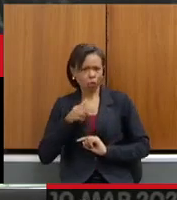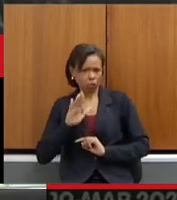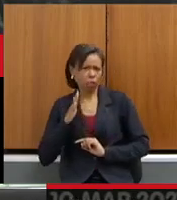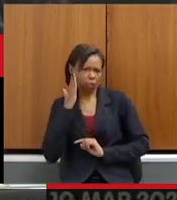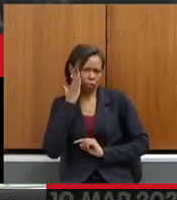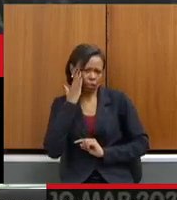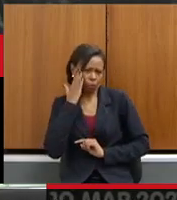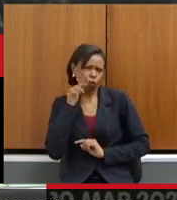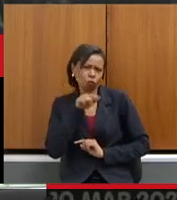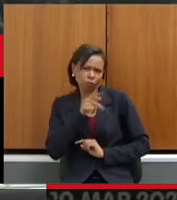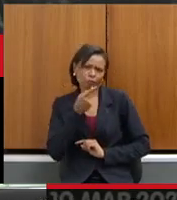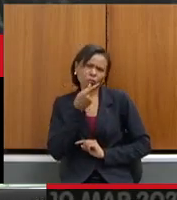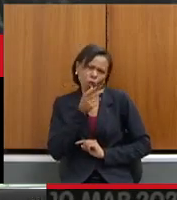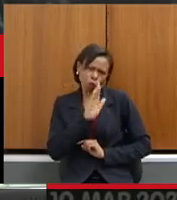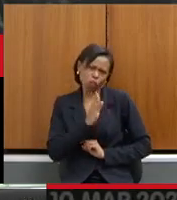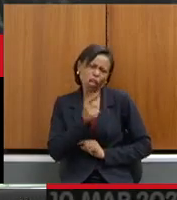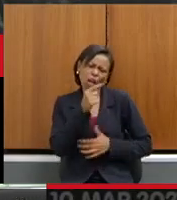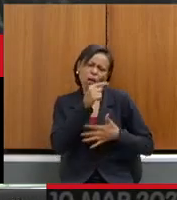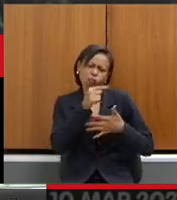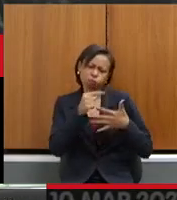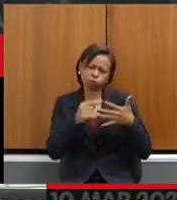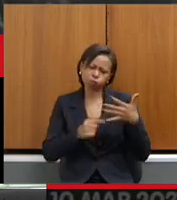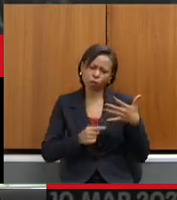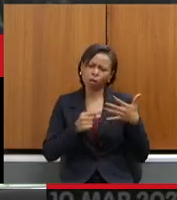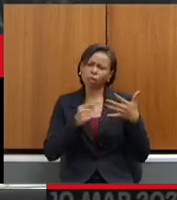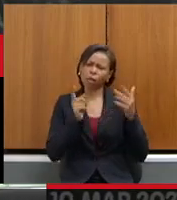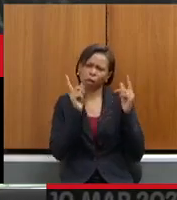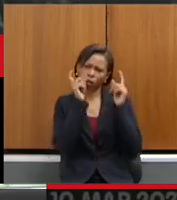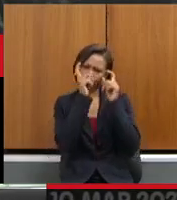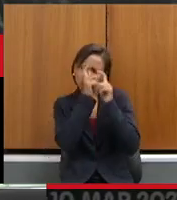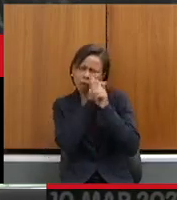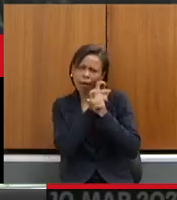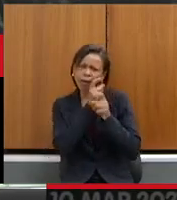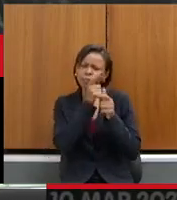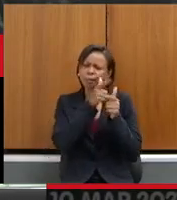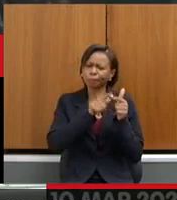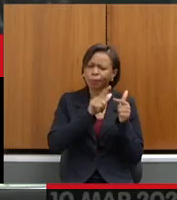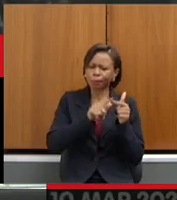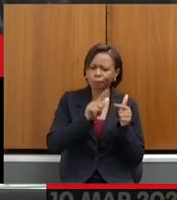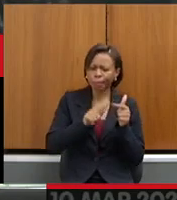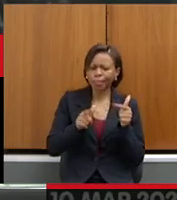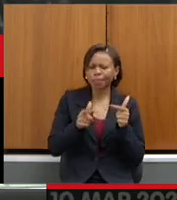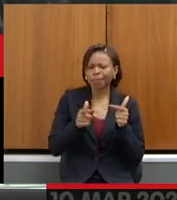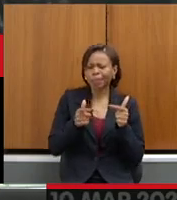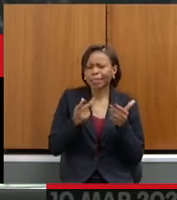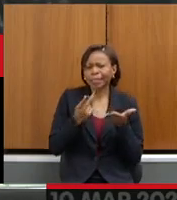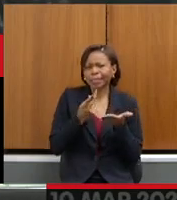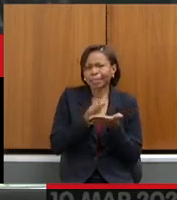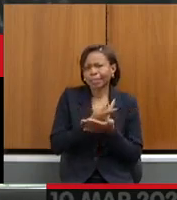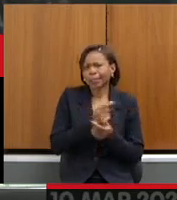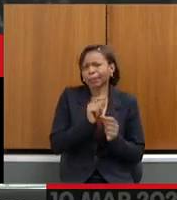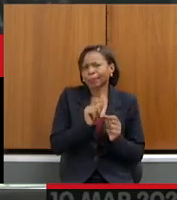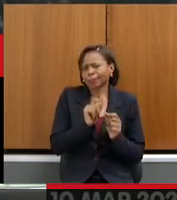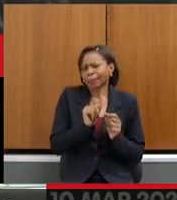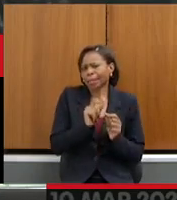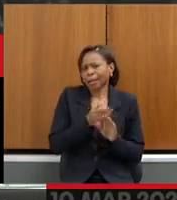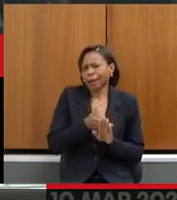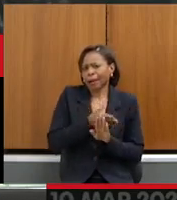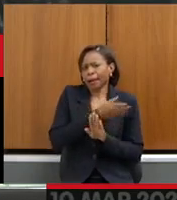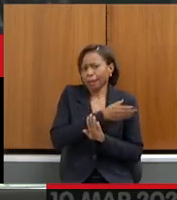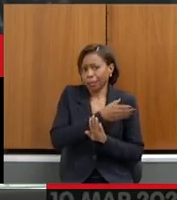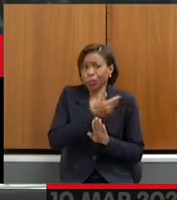da dificuldade que o governo atual assumiu o estado em